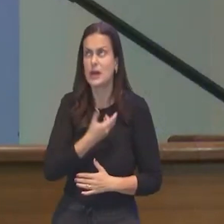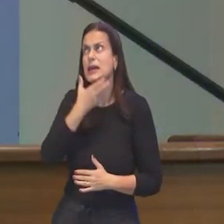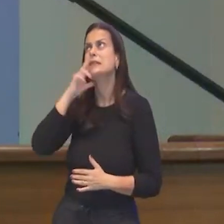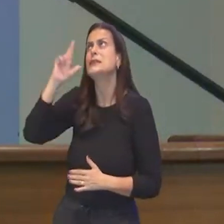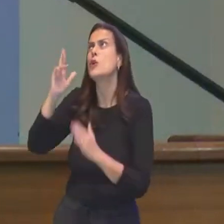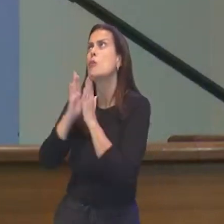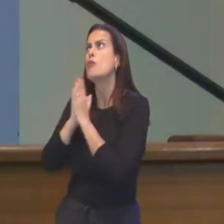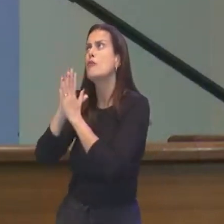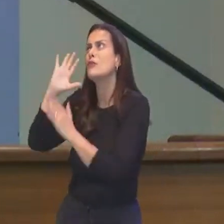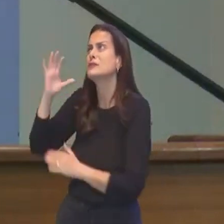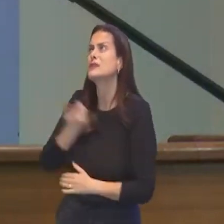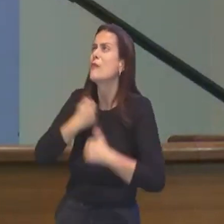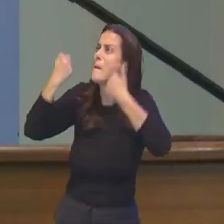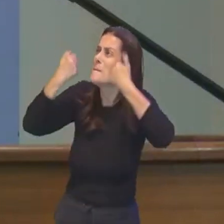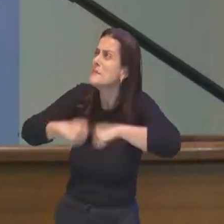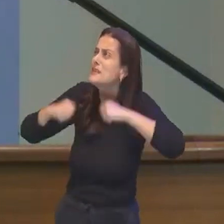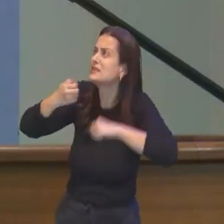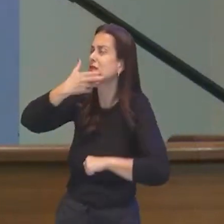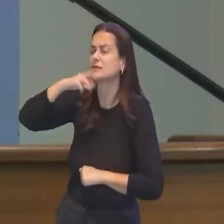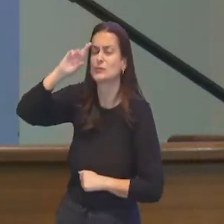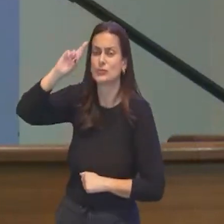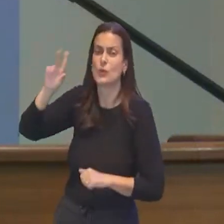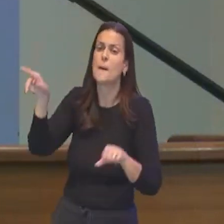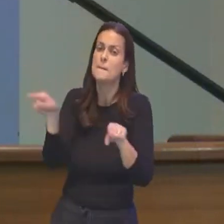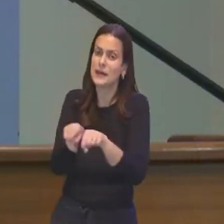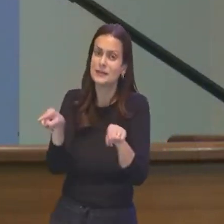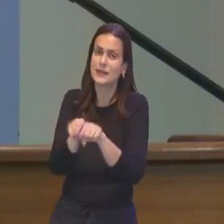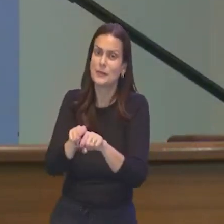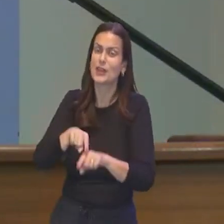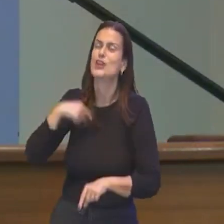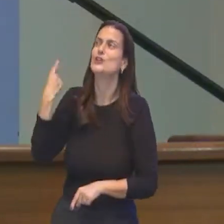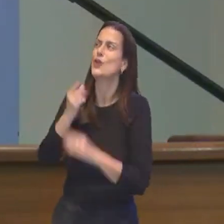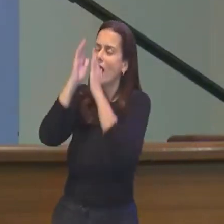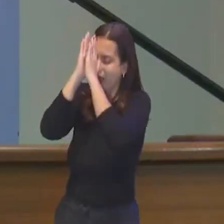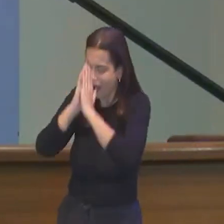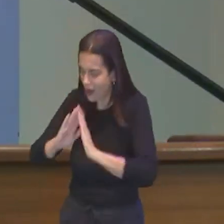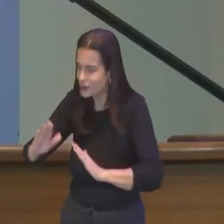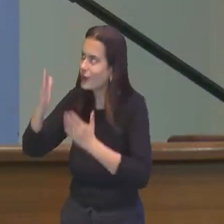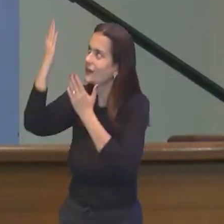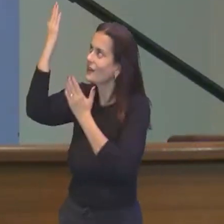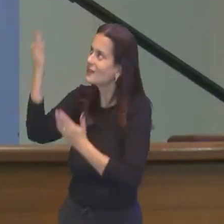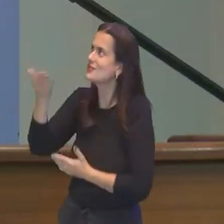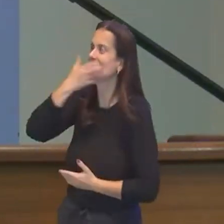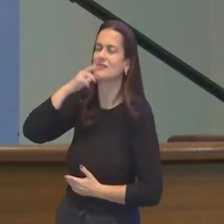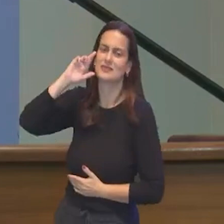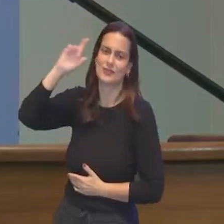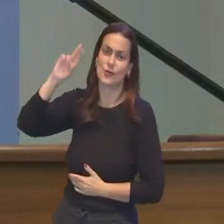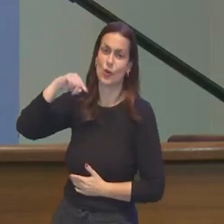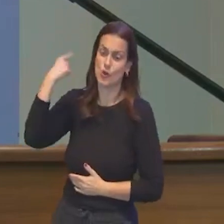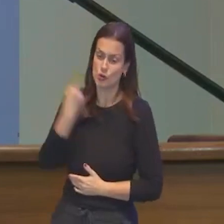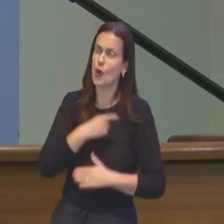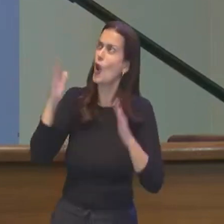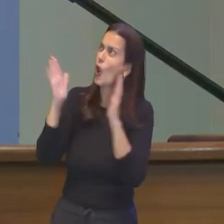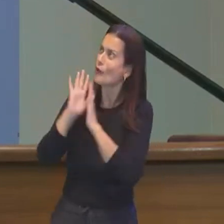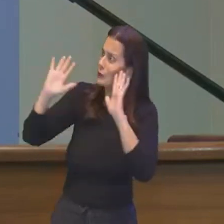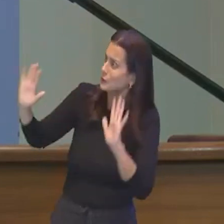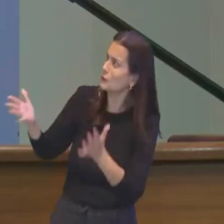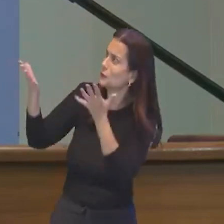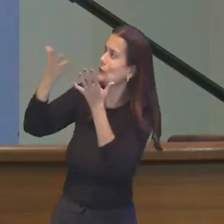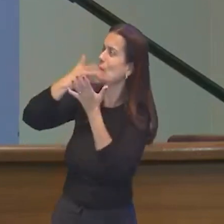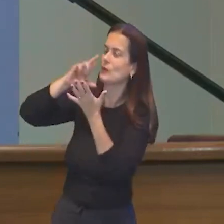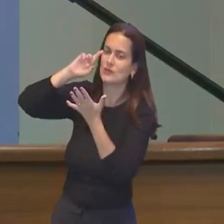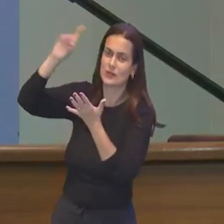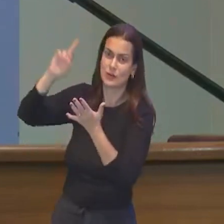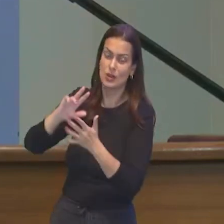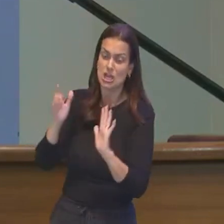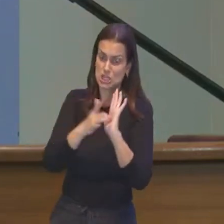salva-nos. Nós precisamos do Senhor, como também nós adoramos ao Senhor. Nós louvamos o nome do Senhor. E